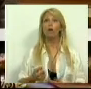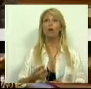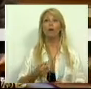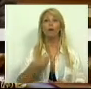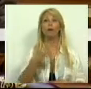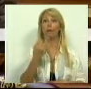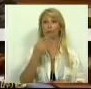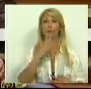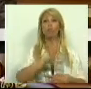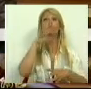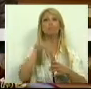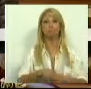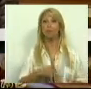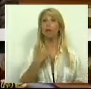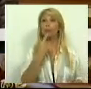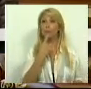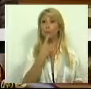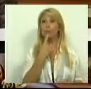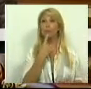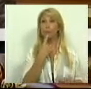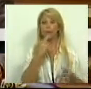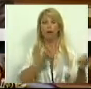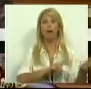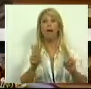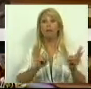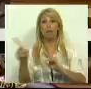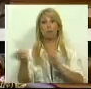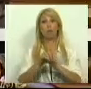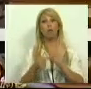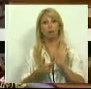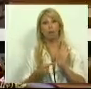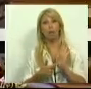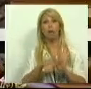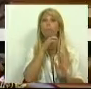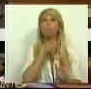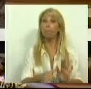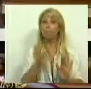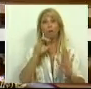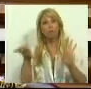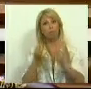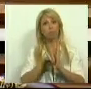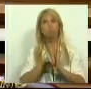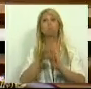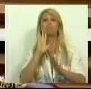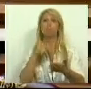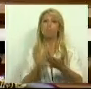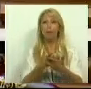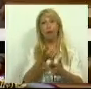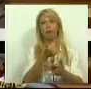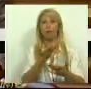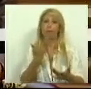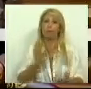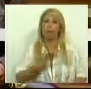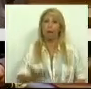envolveram-se muito na alteração da legislação que permitisse a legalização da interrupção voluntária